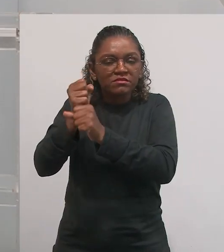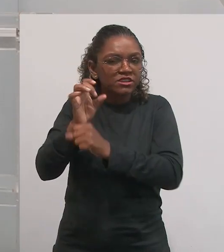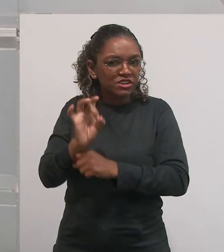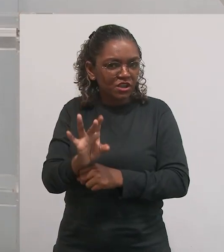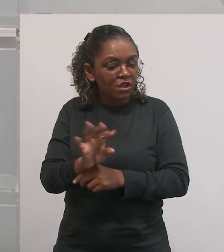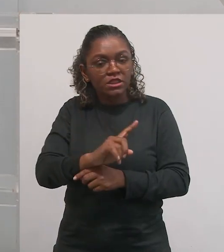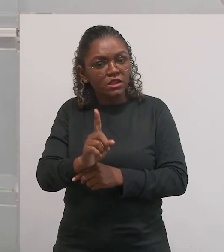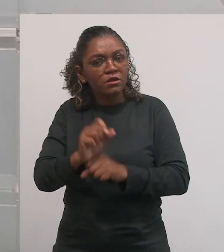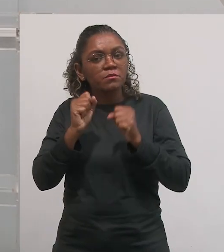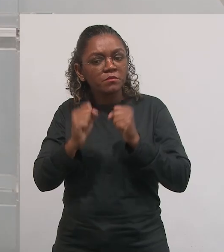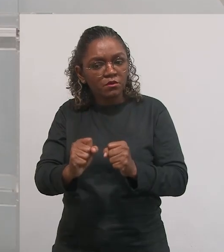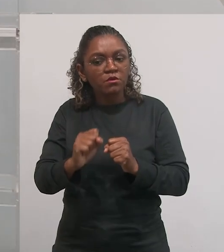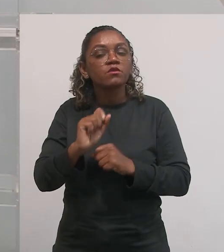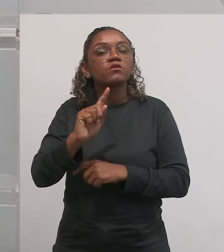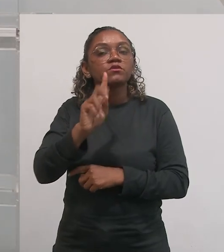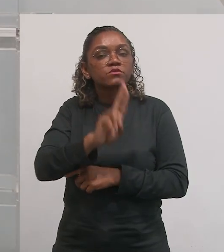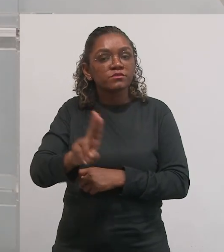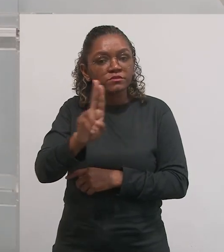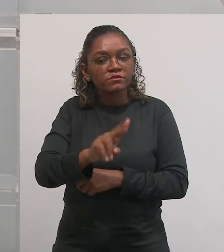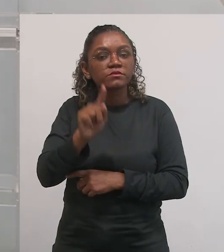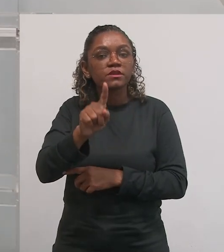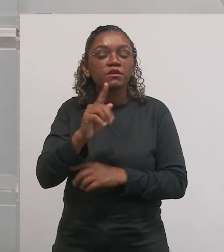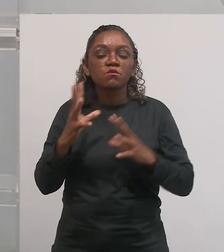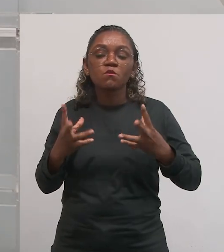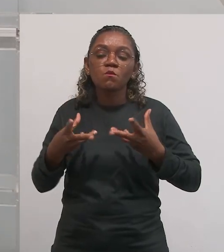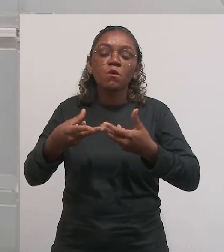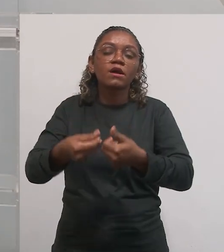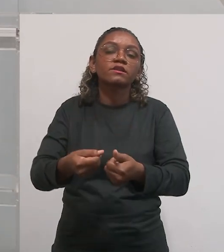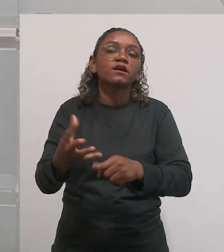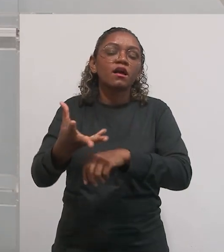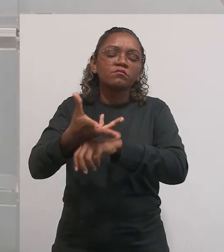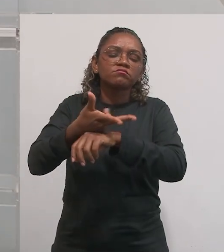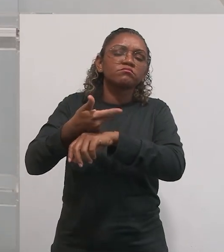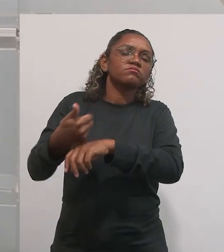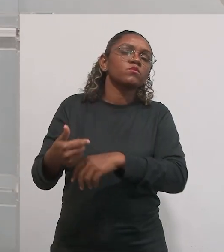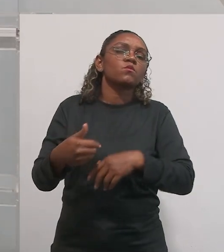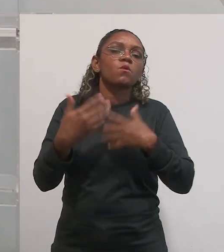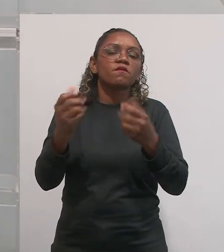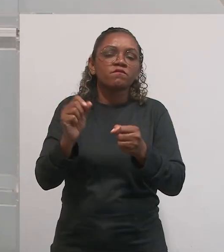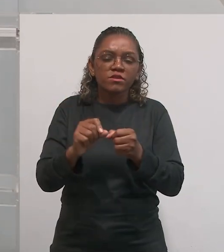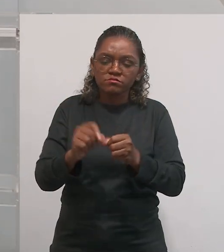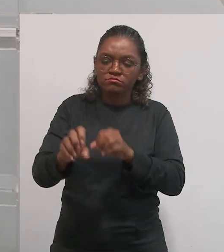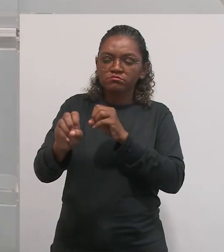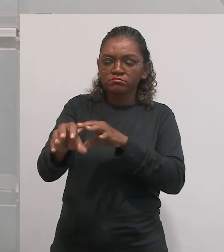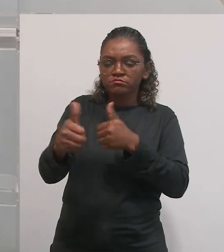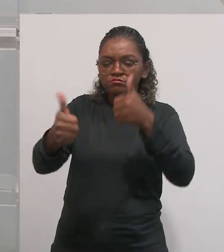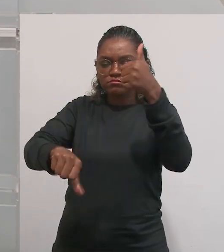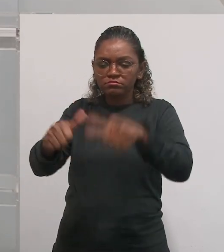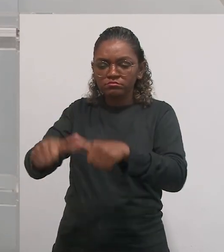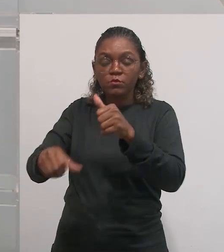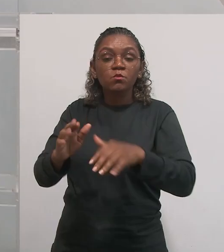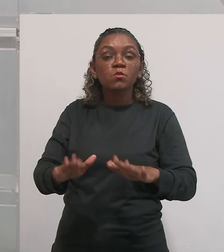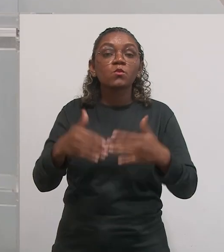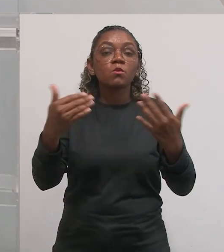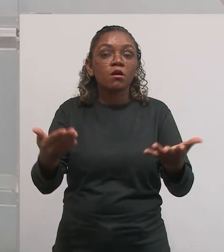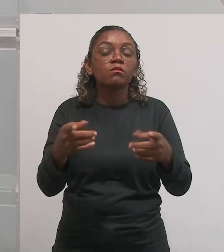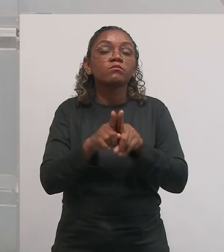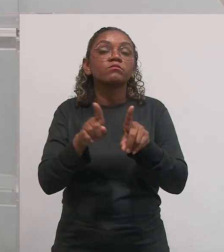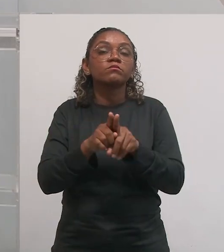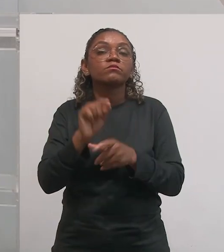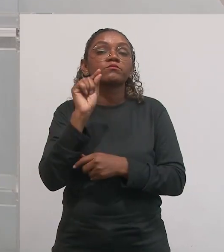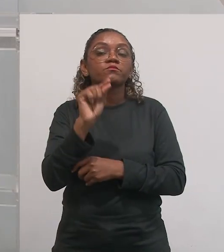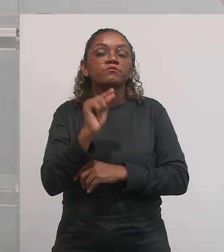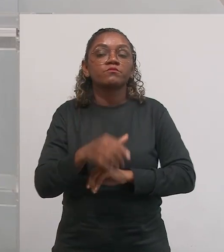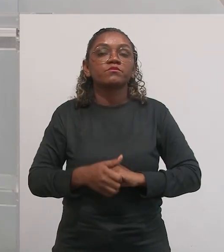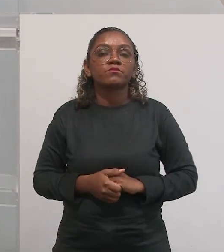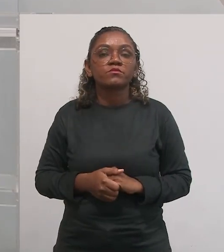para além da quantidade, mas o que subjaz, a qualidade do que está sendo produzido, do que está sendo